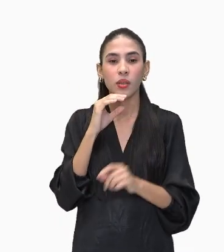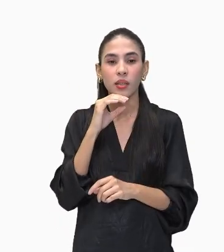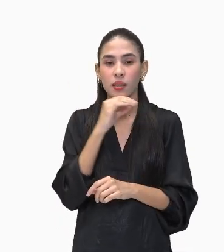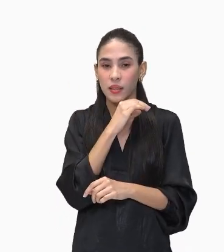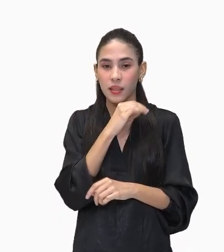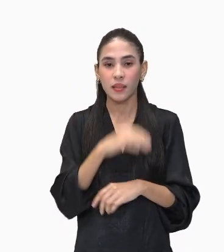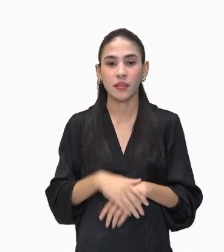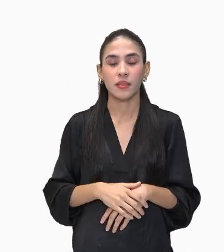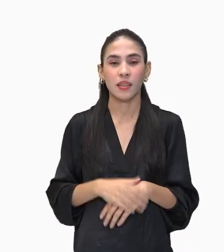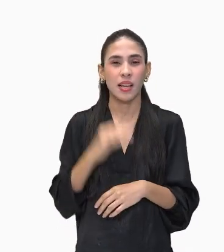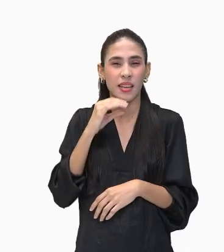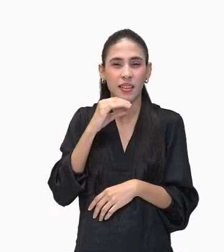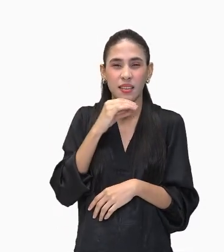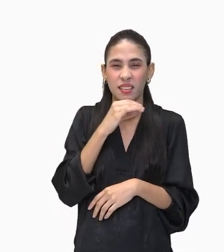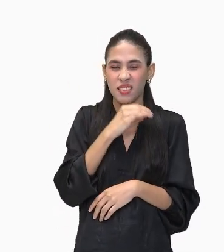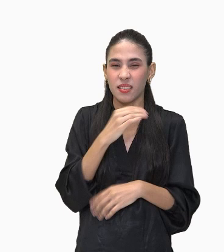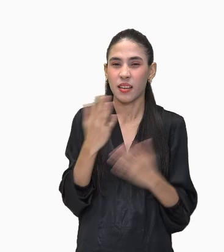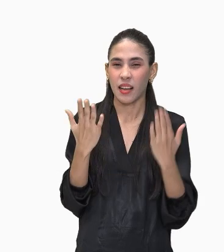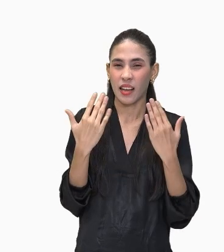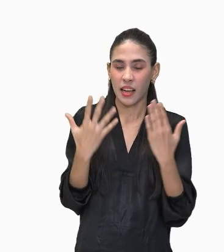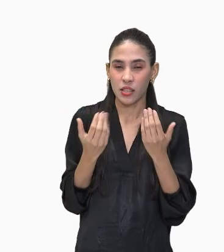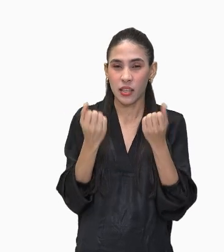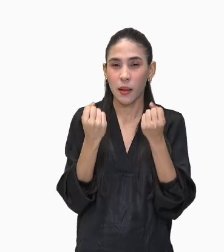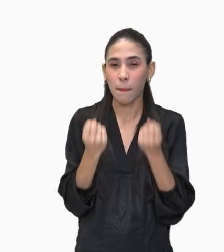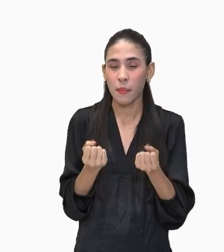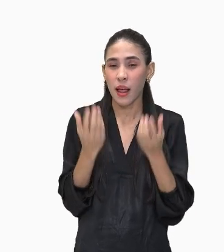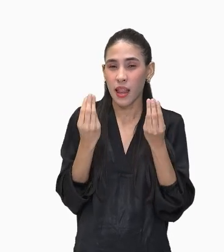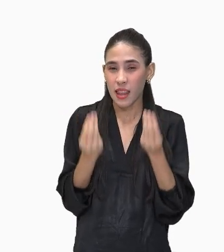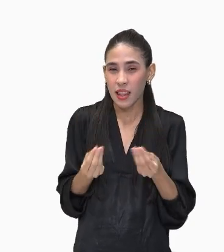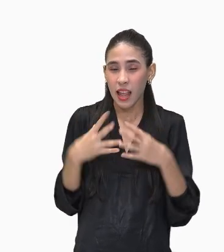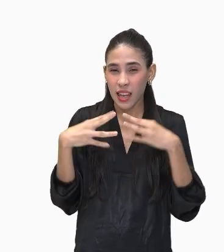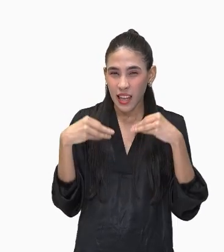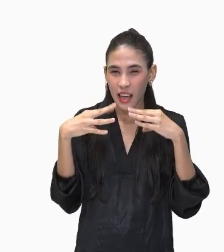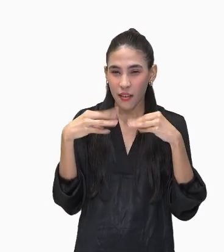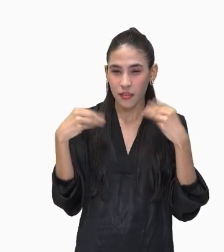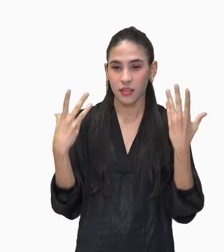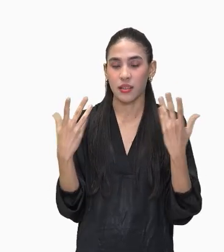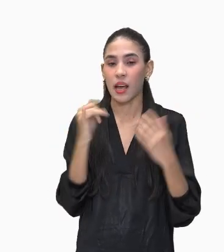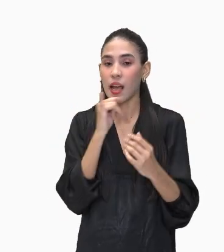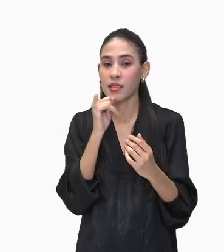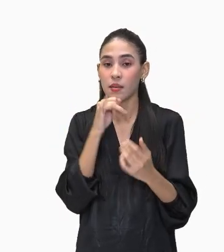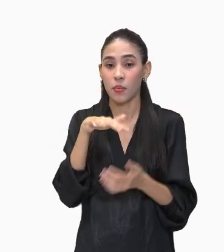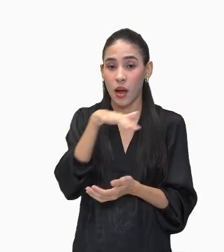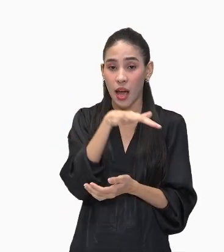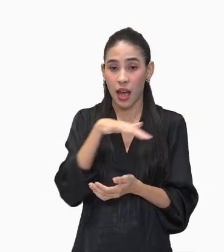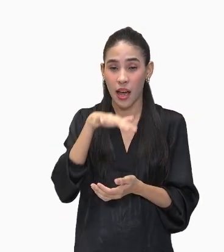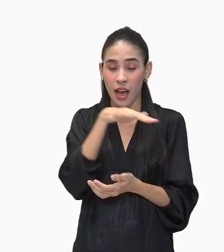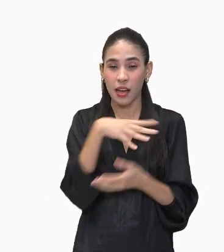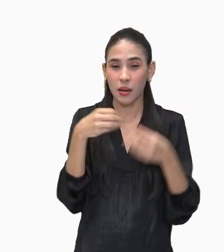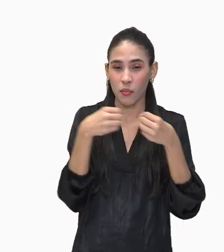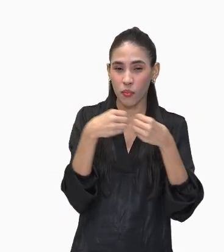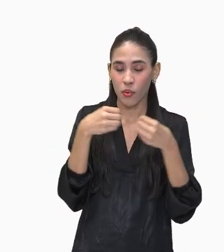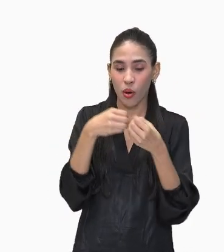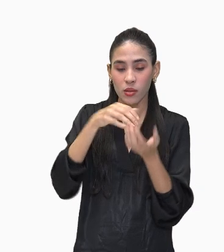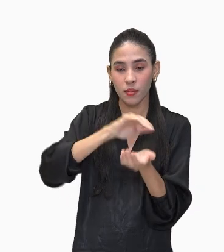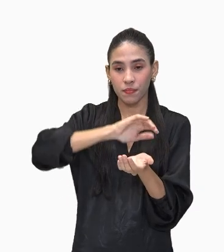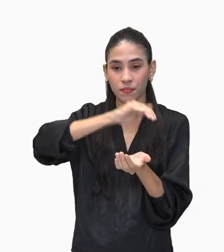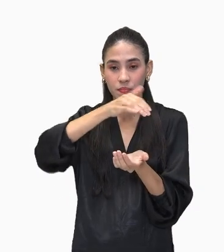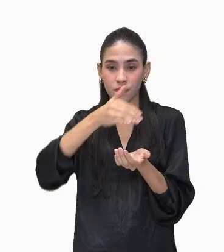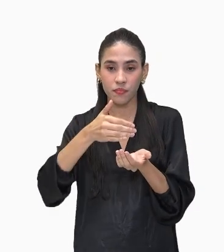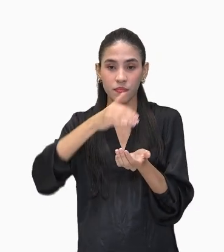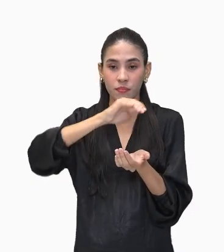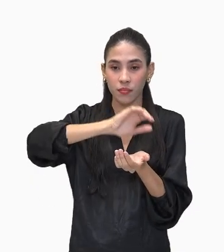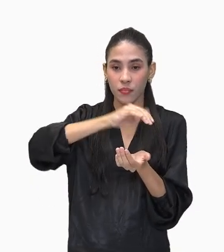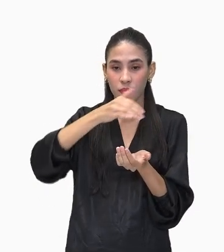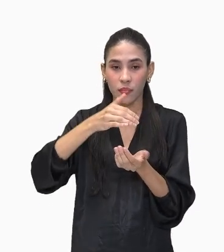aquele ar mais quente, ele está mais leve, né? Em condições normais, ele fica ali na parte mais próxima à superfície, na camada